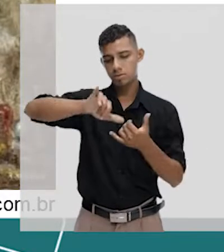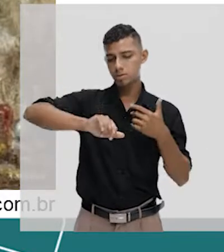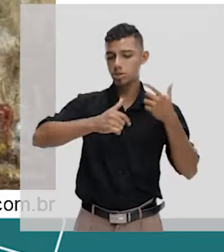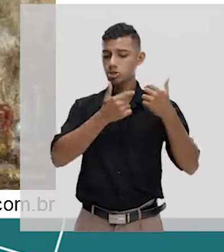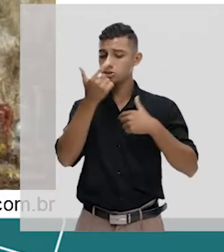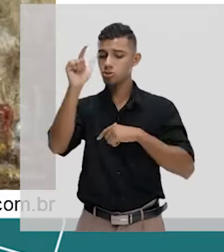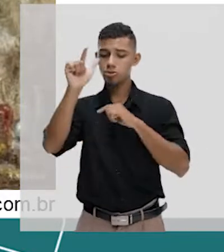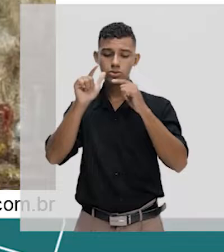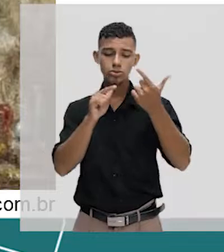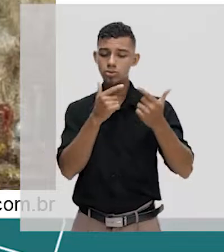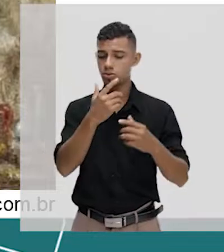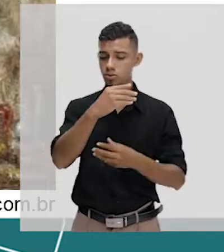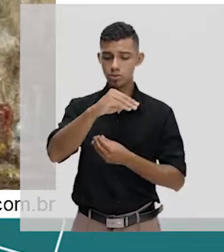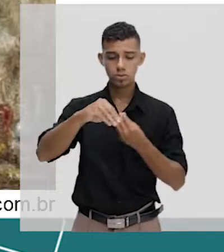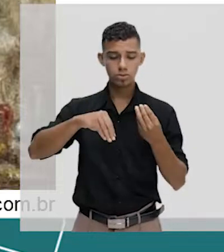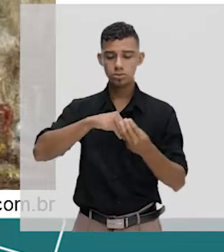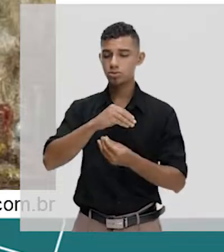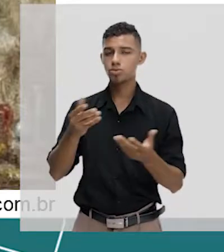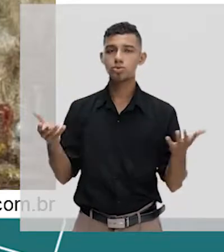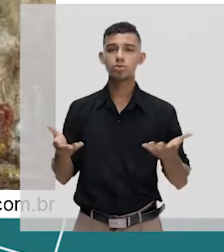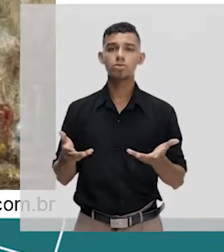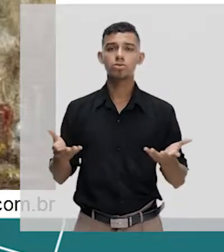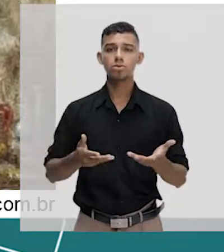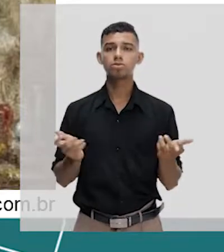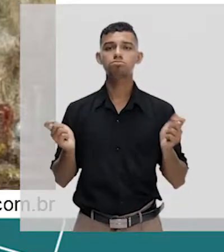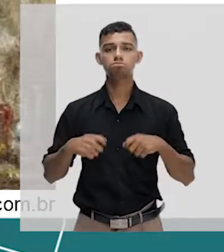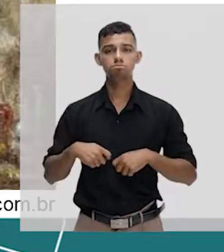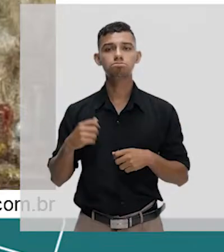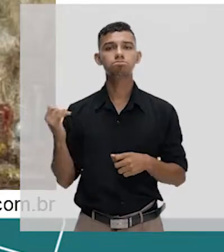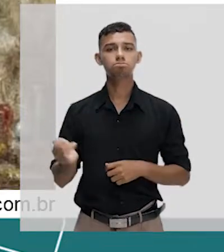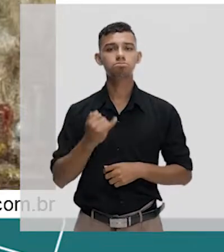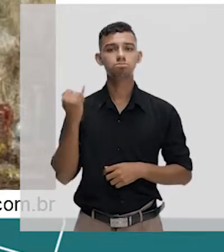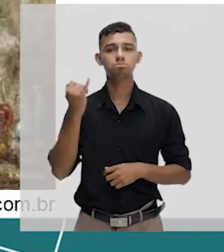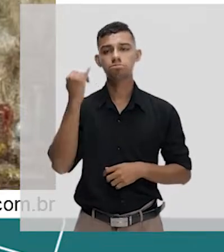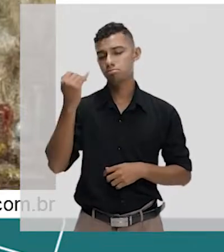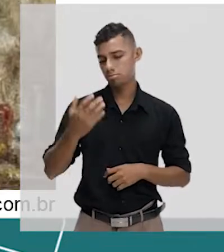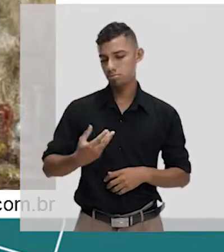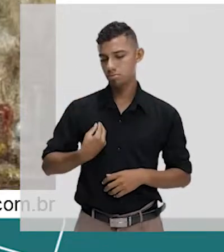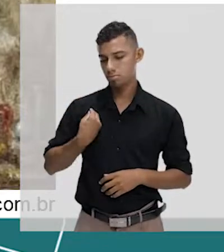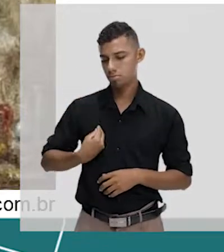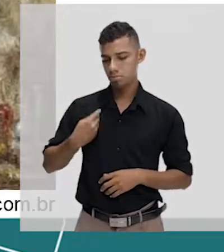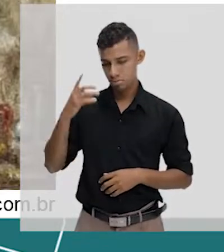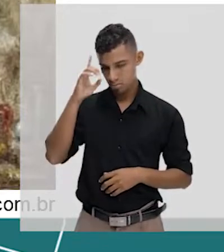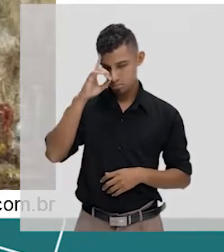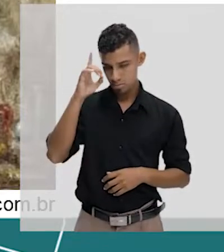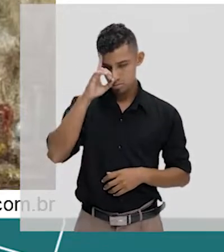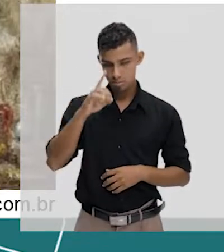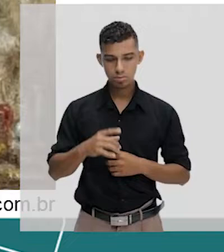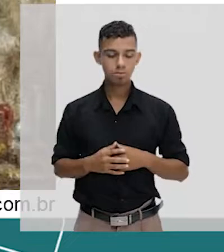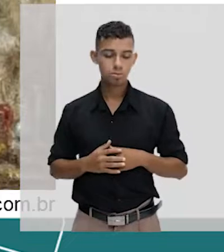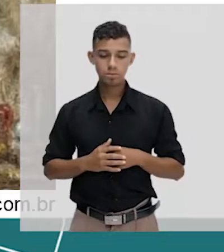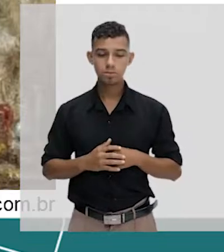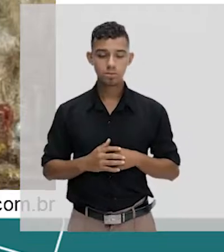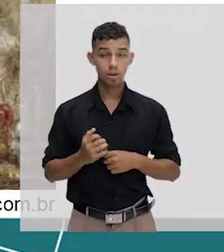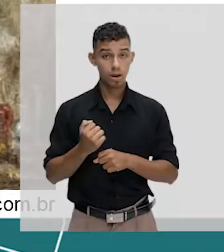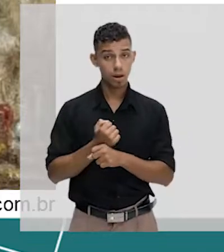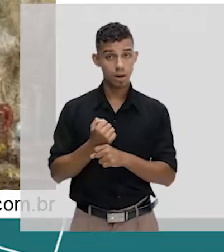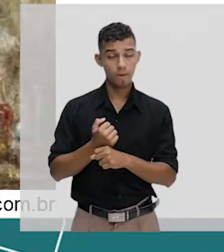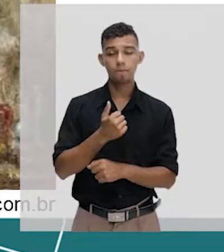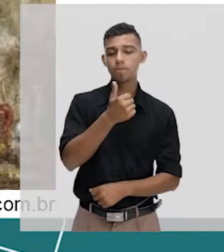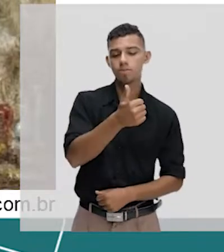substâncias. Substâncias que hoje em dia têm muita aplicação no nosso dia a dia.